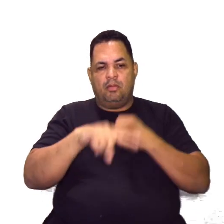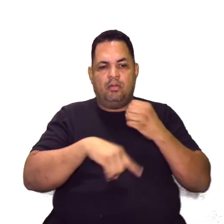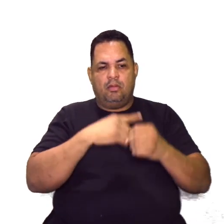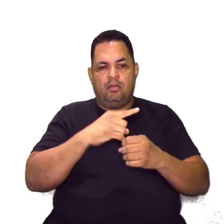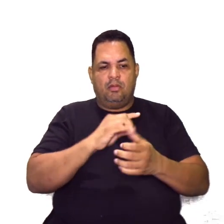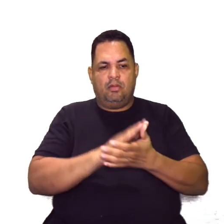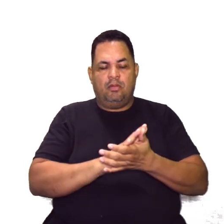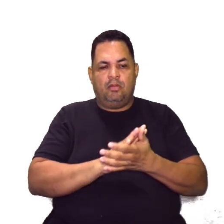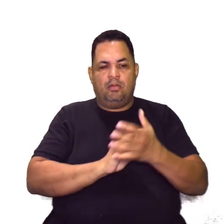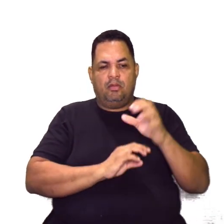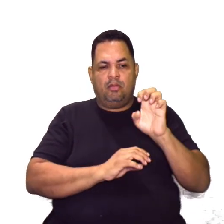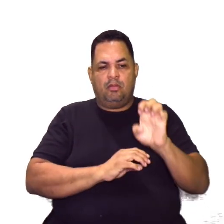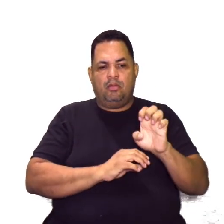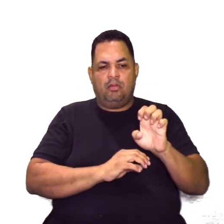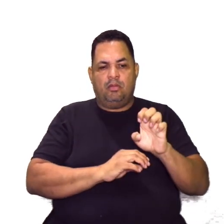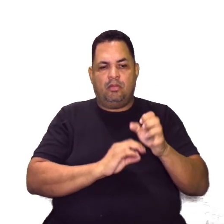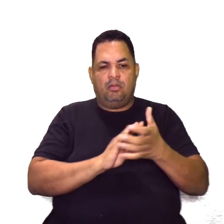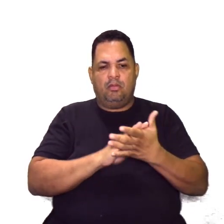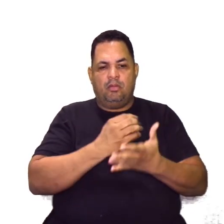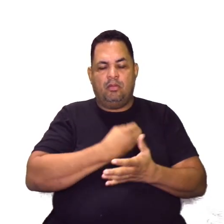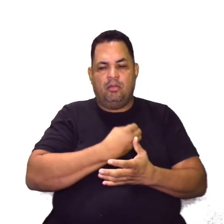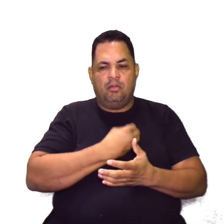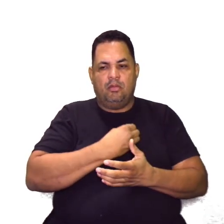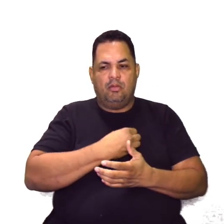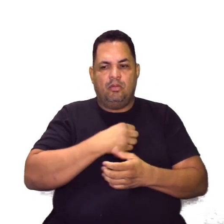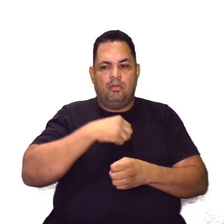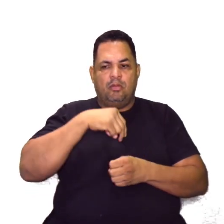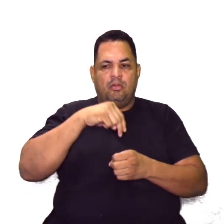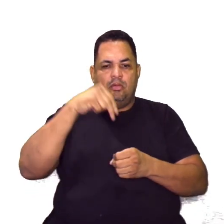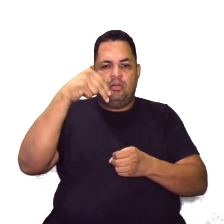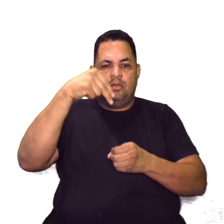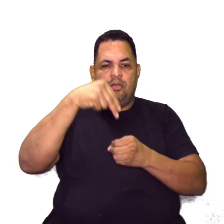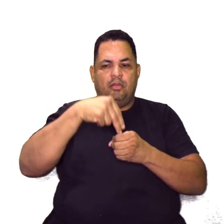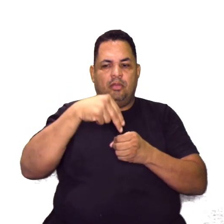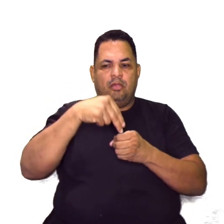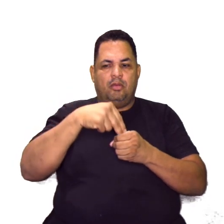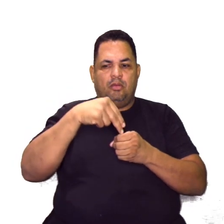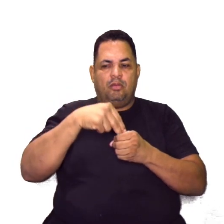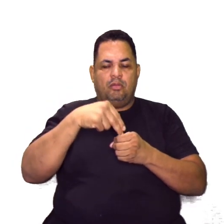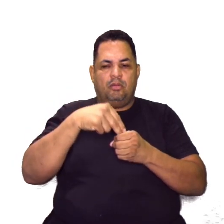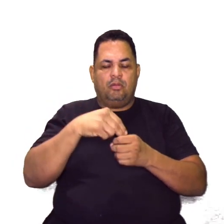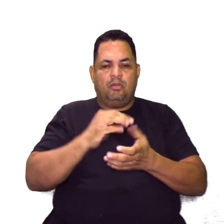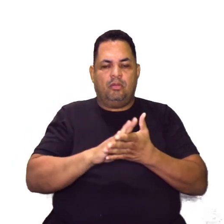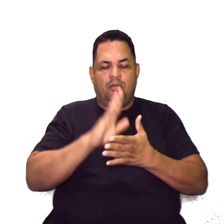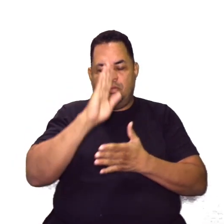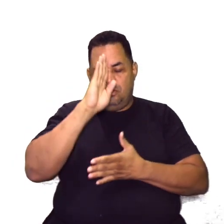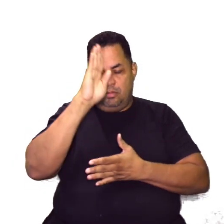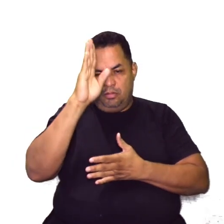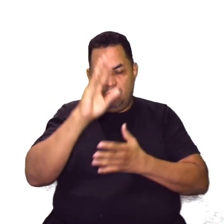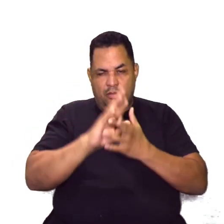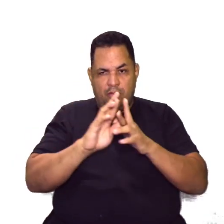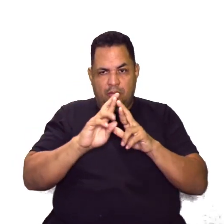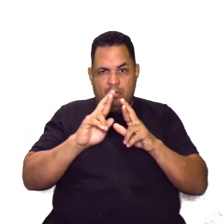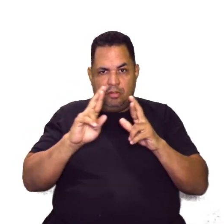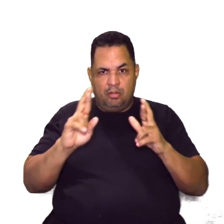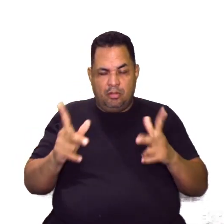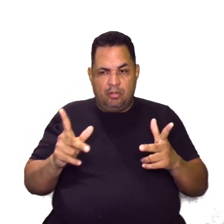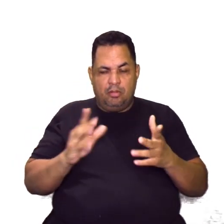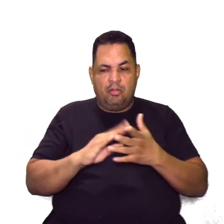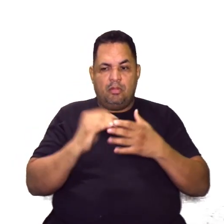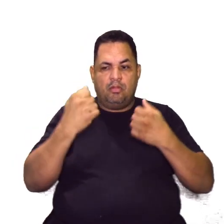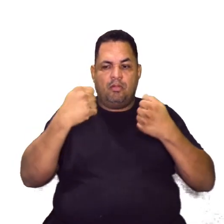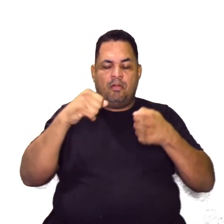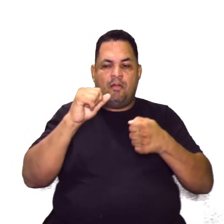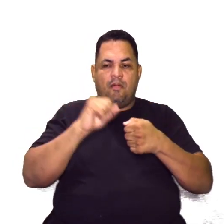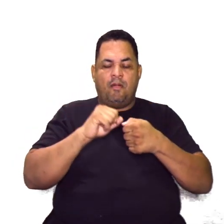E, seu número de nêutrons? Então, olha lá, a principal diferença que